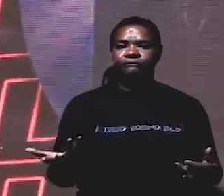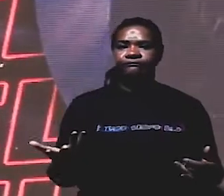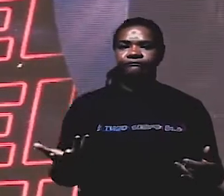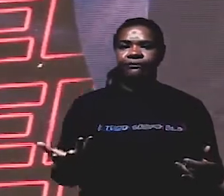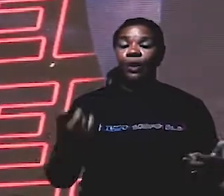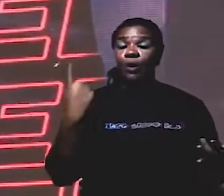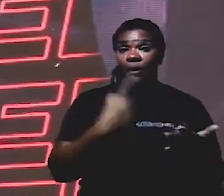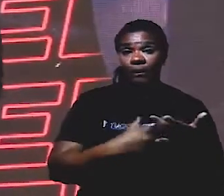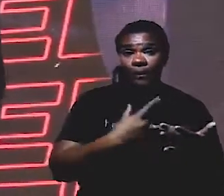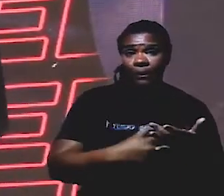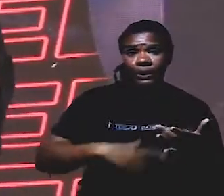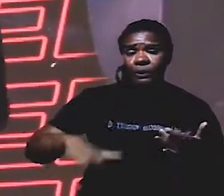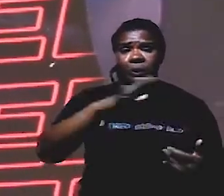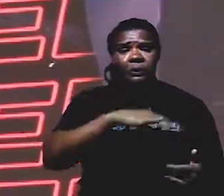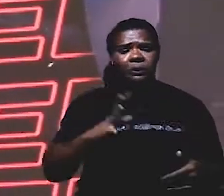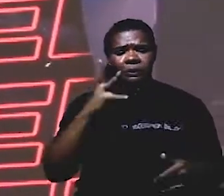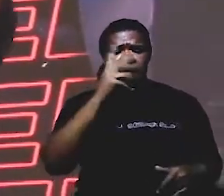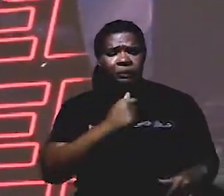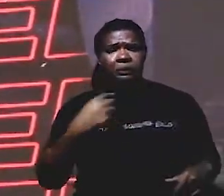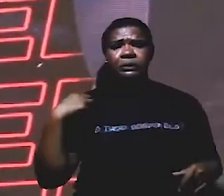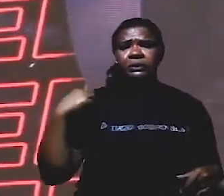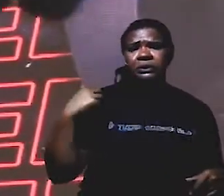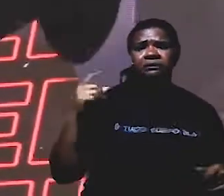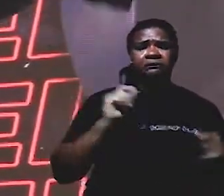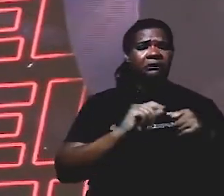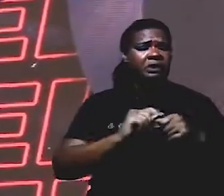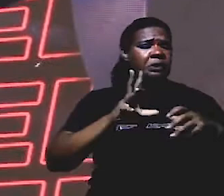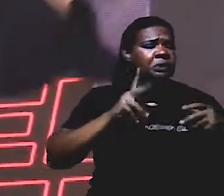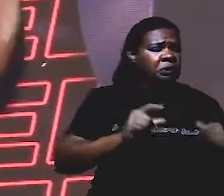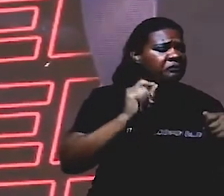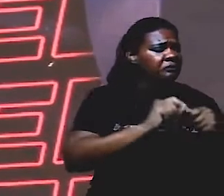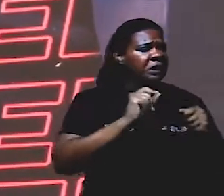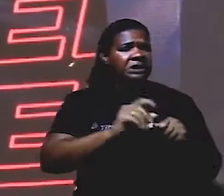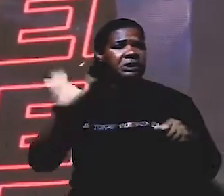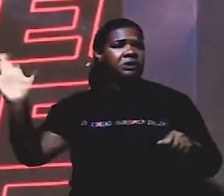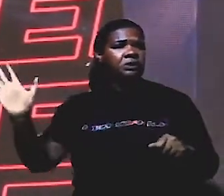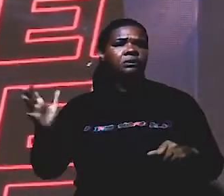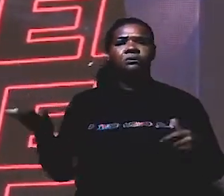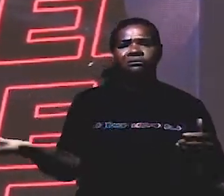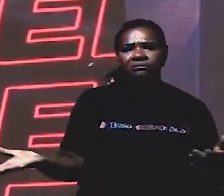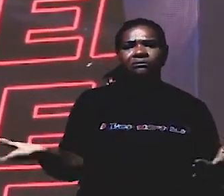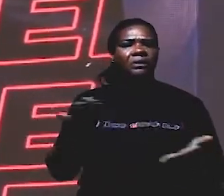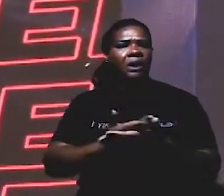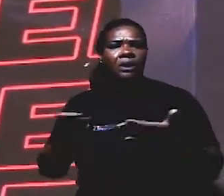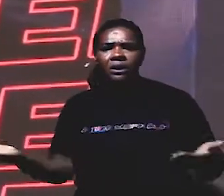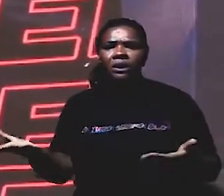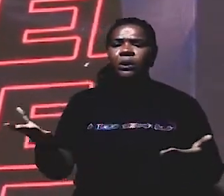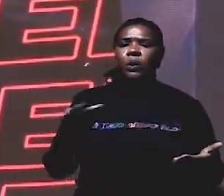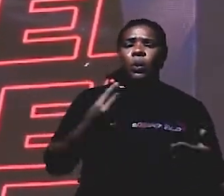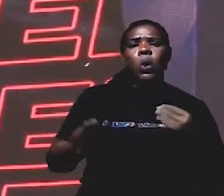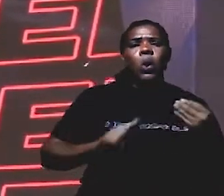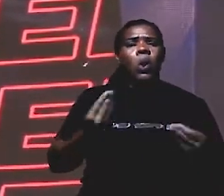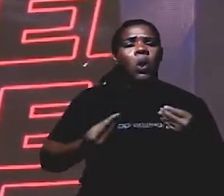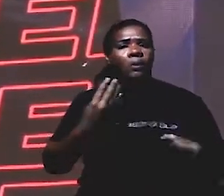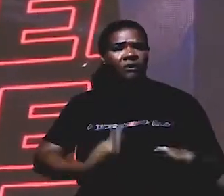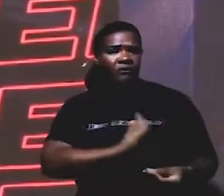Assumiu o compromisso, todo bonitinho, ia fazer, deixou tudo para trás e nem deu a Deus. Pendência. Não dá para seguir a vida